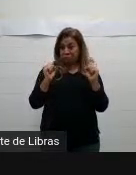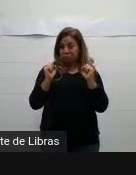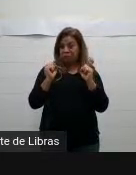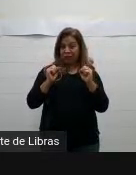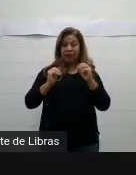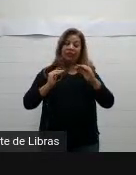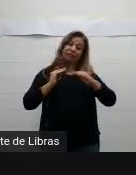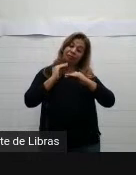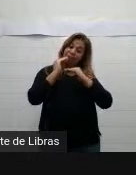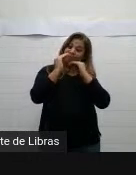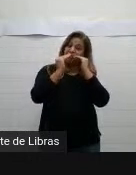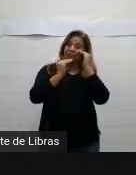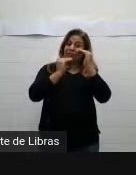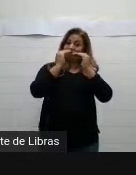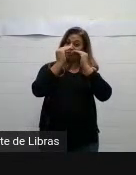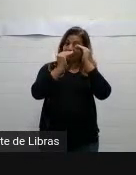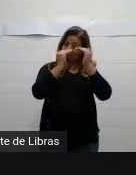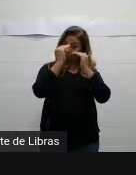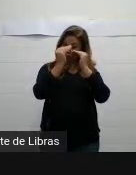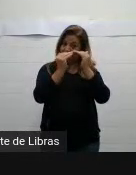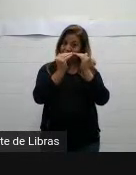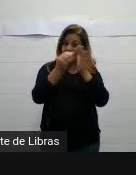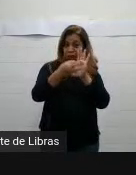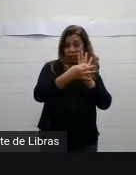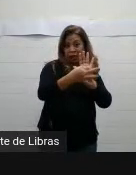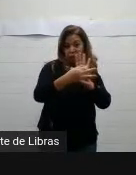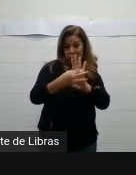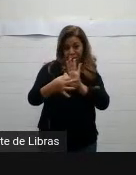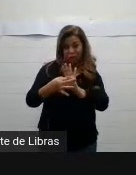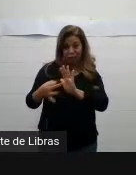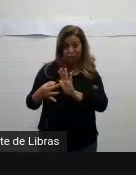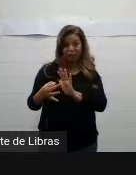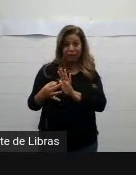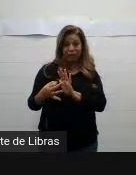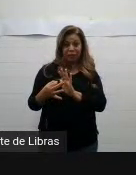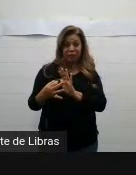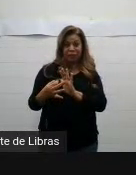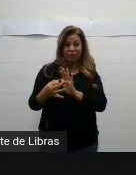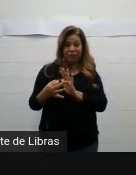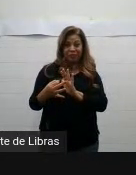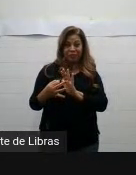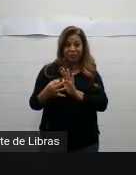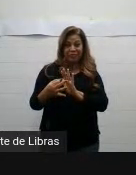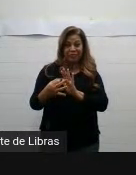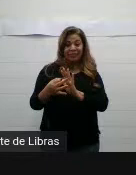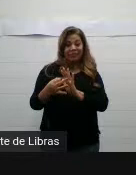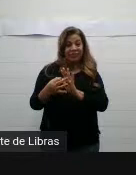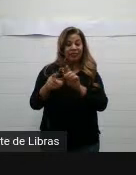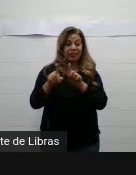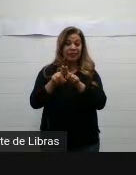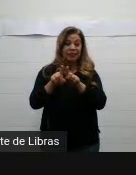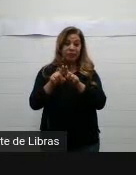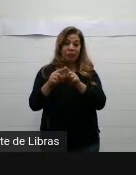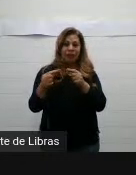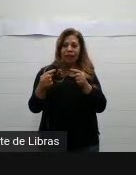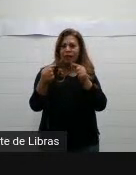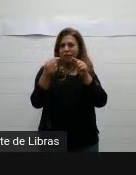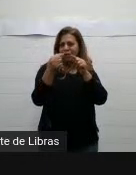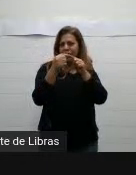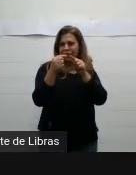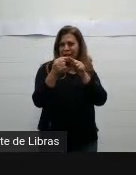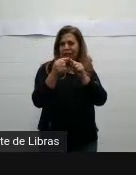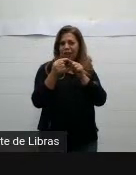cima disso para que a gente pudesse construir, né? Identificar aquilo que